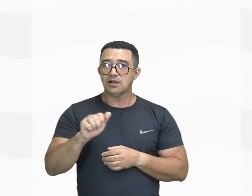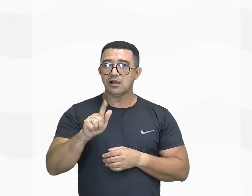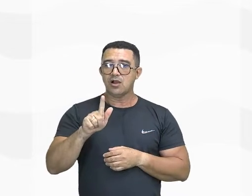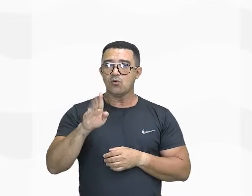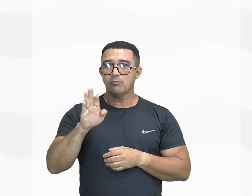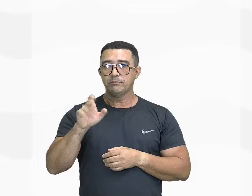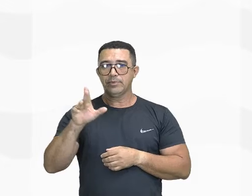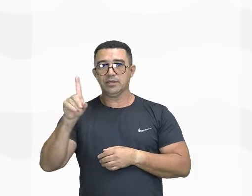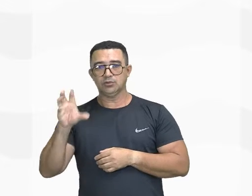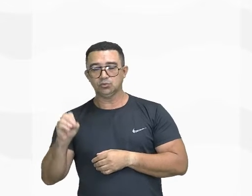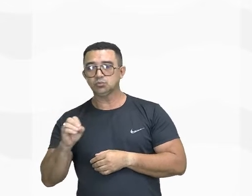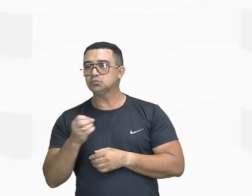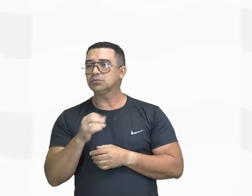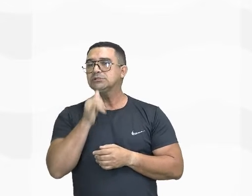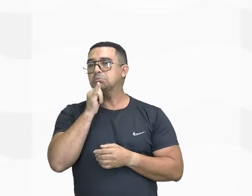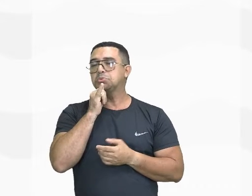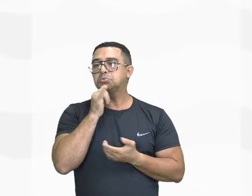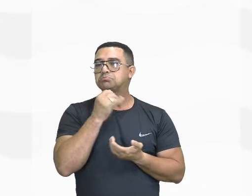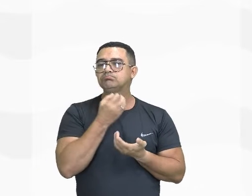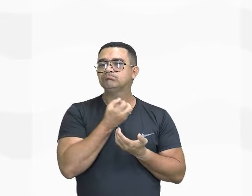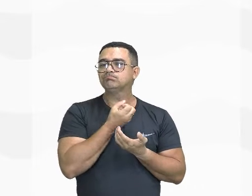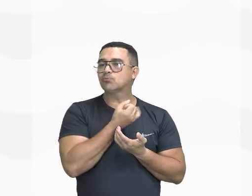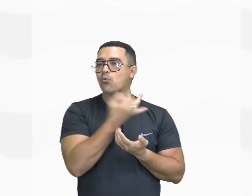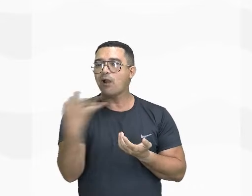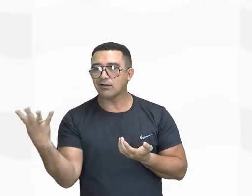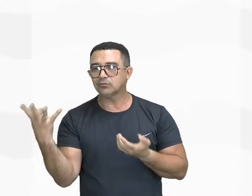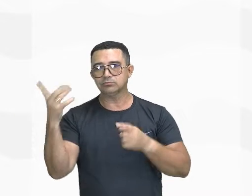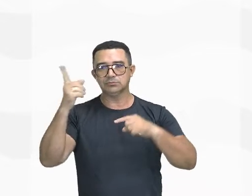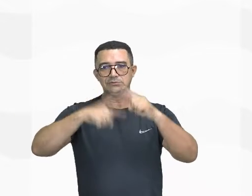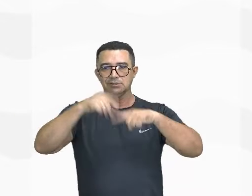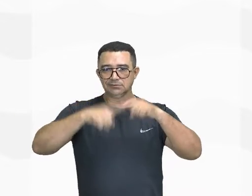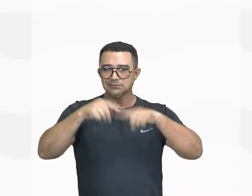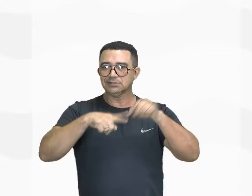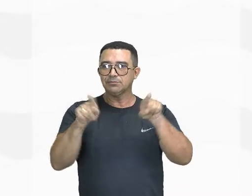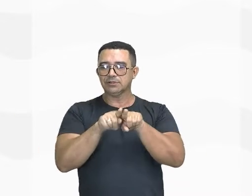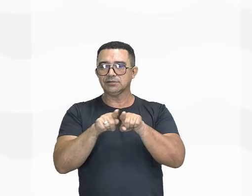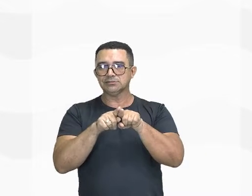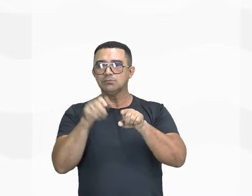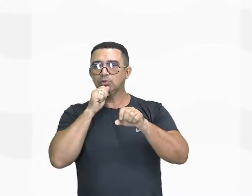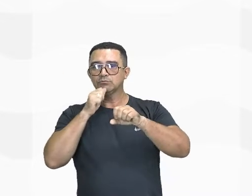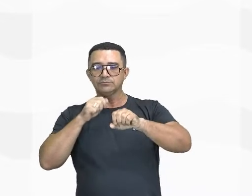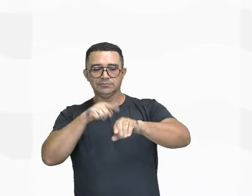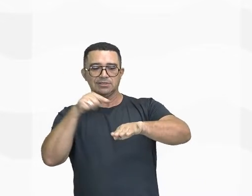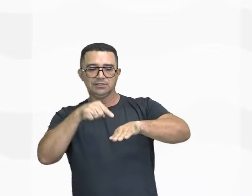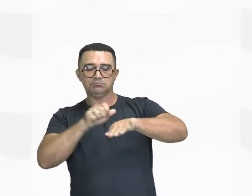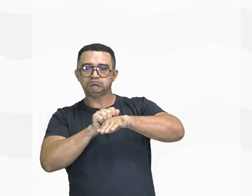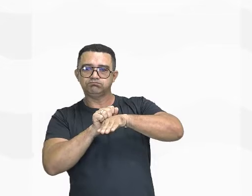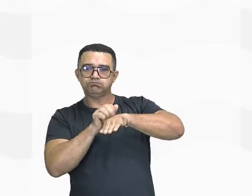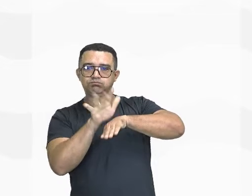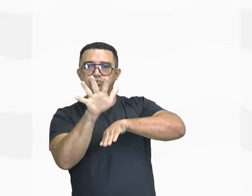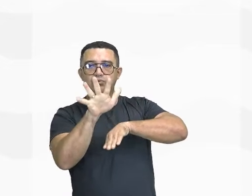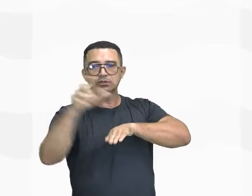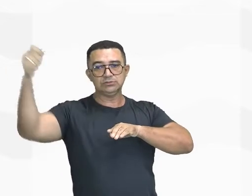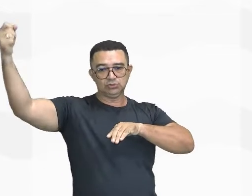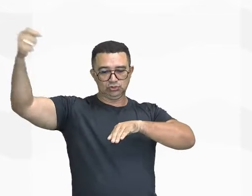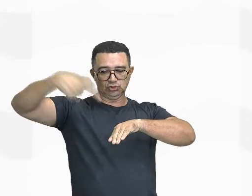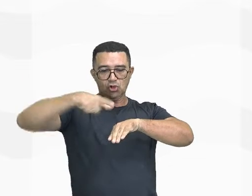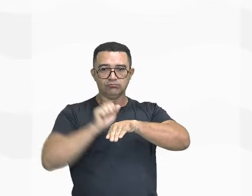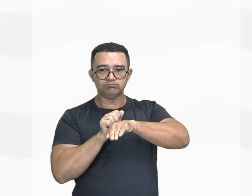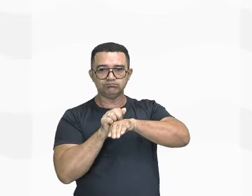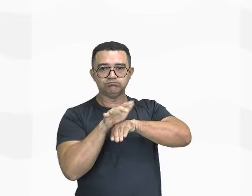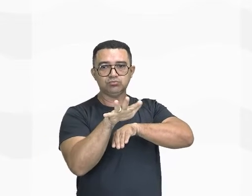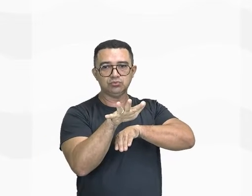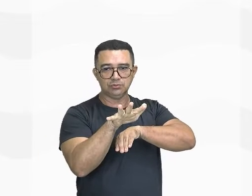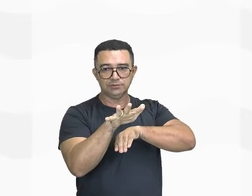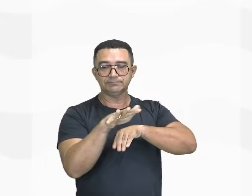o quanto esse gelo, o quanto os objetos eles podem refletir a radiação solar, tudo bem? Então, olha só, o mecanismo